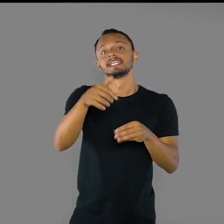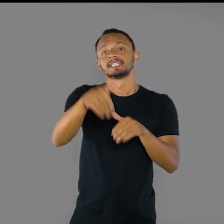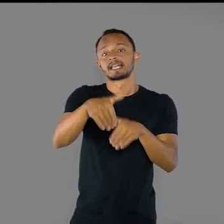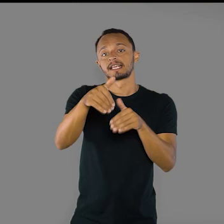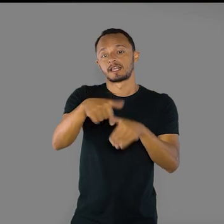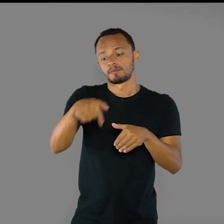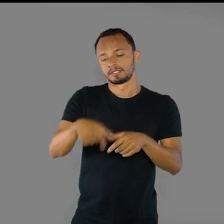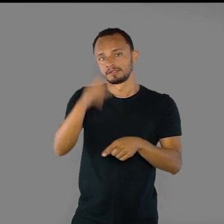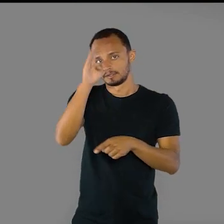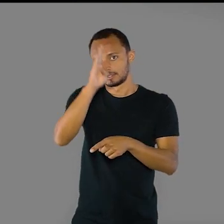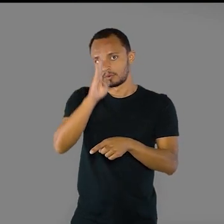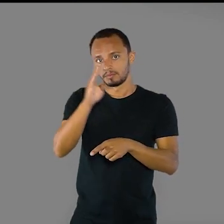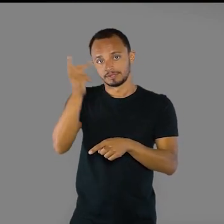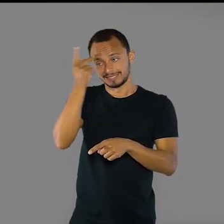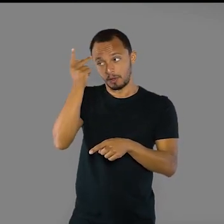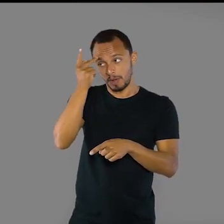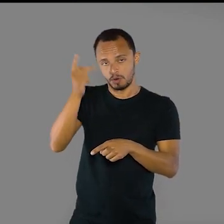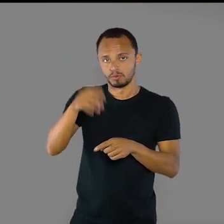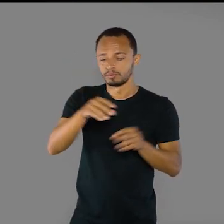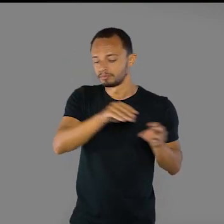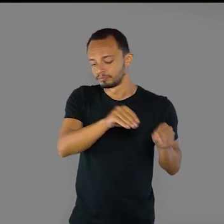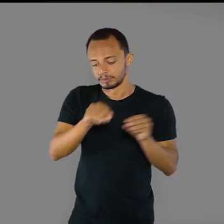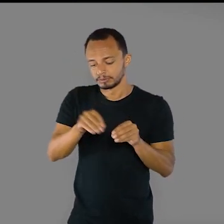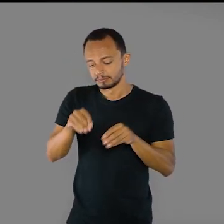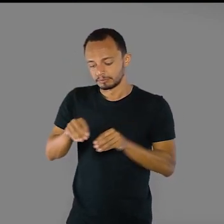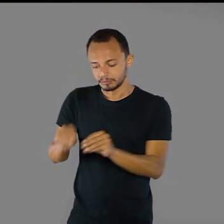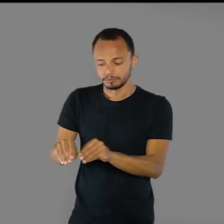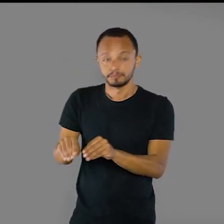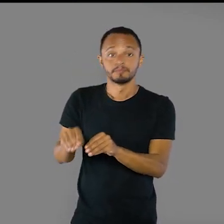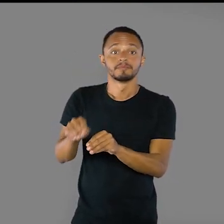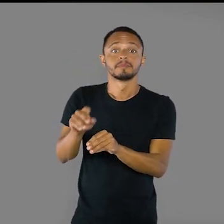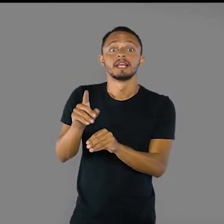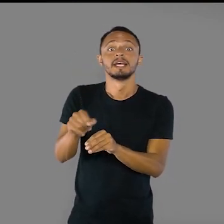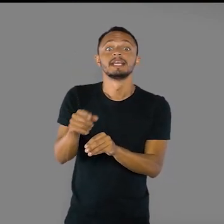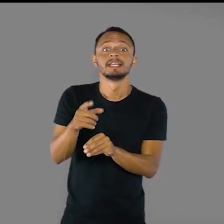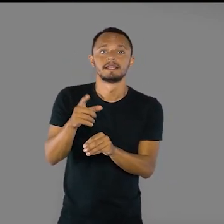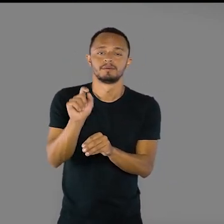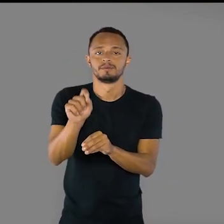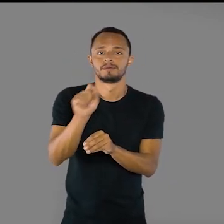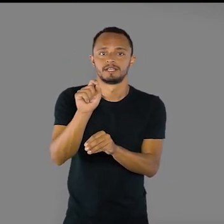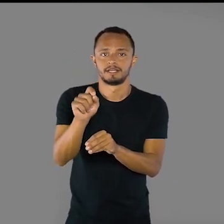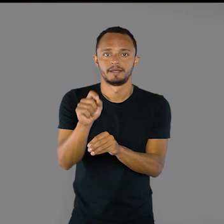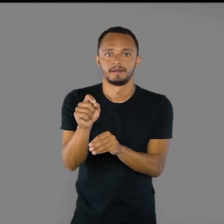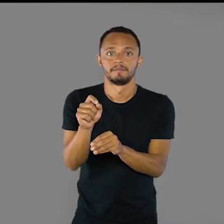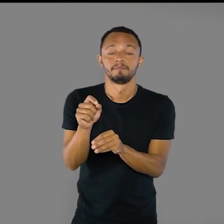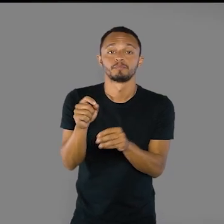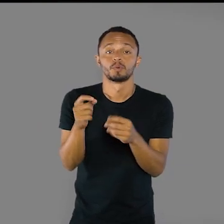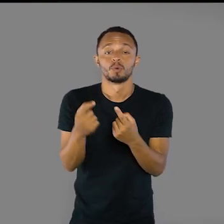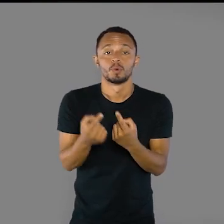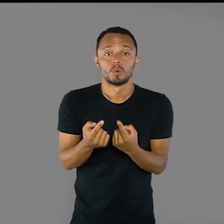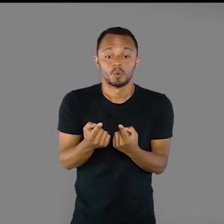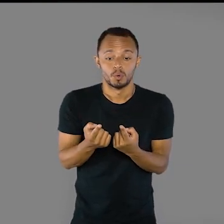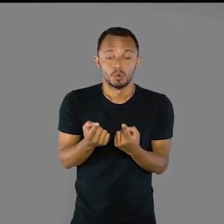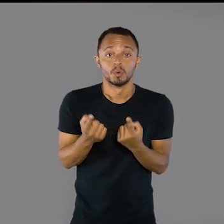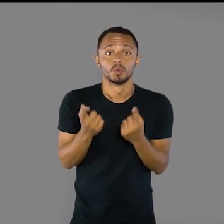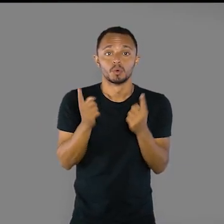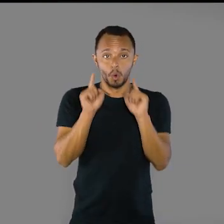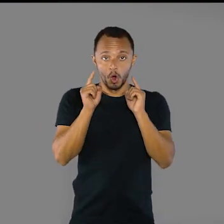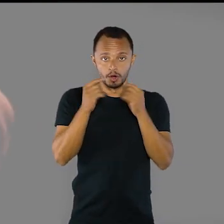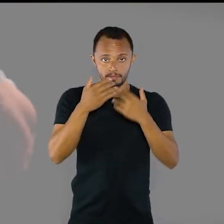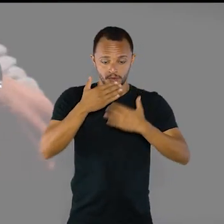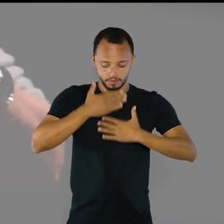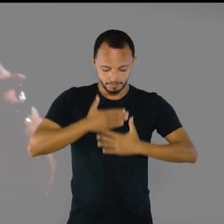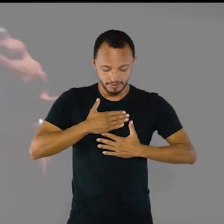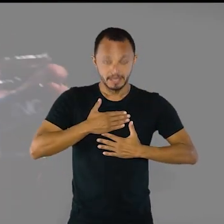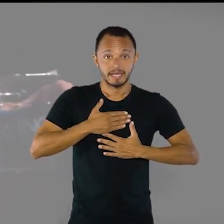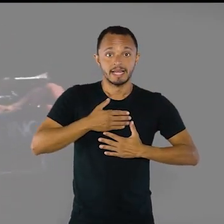deslize, mais um, que o corpo de D. Pedro era maior do que a lápide e ficou durante 4 anos repousando